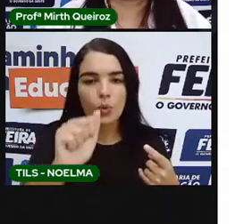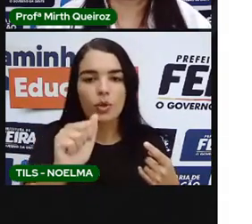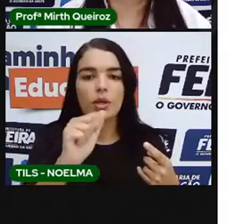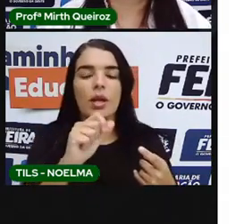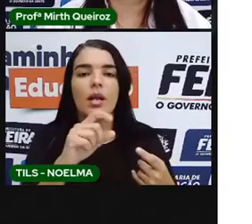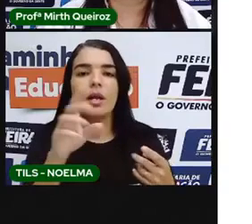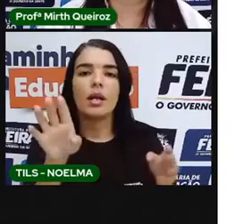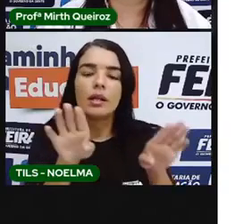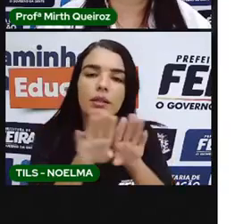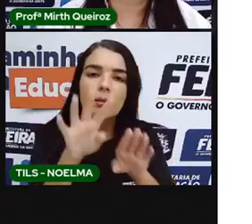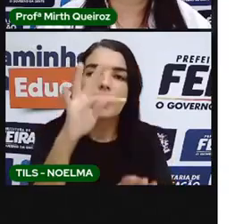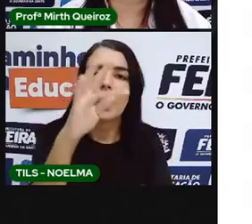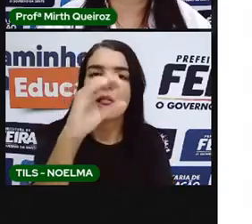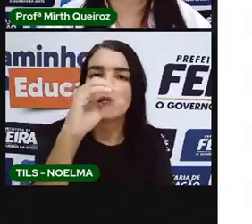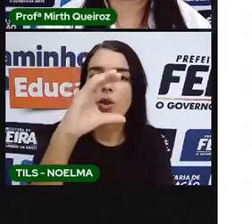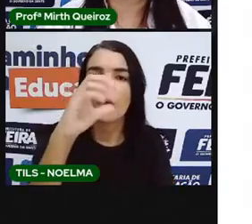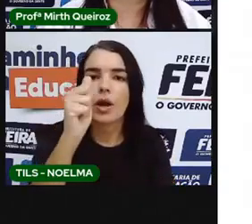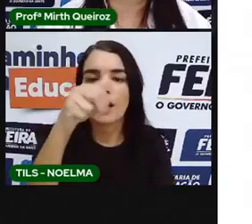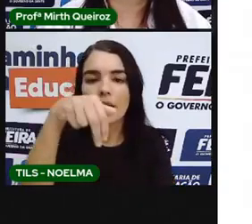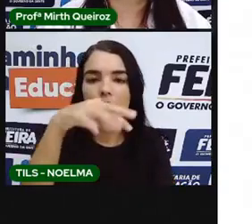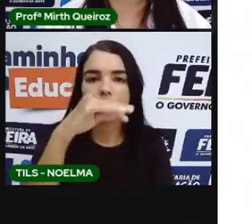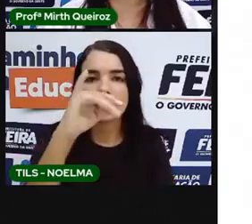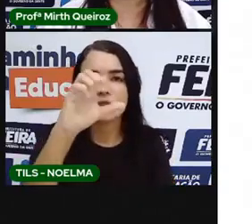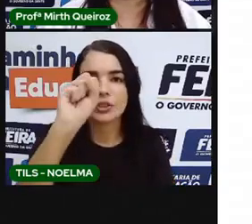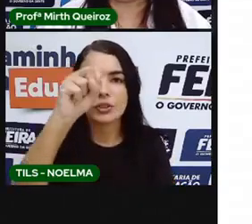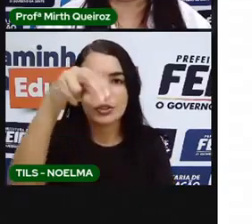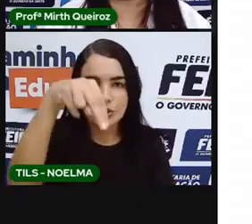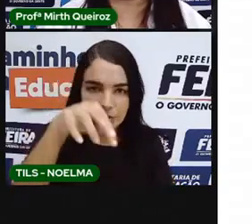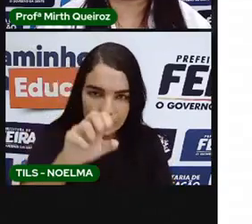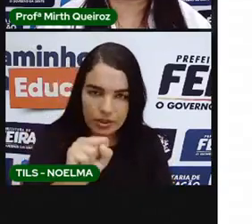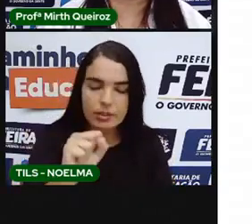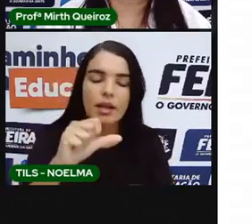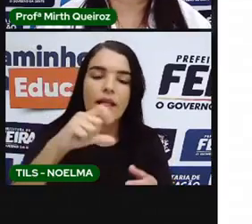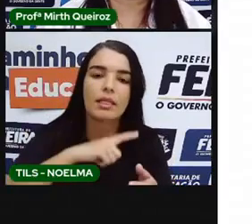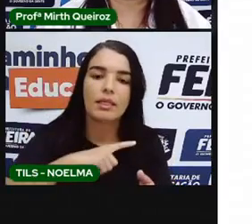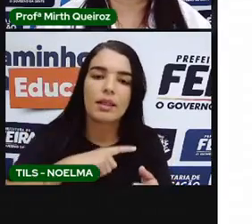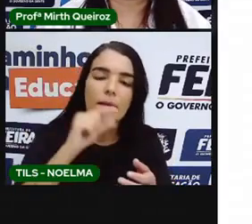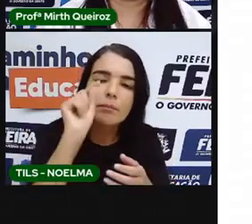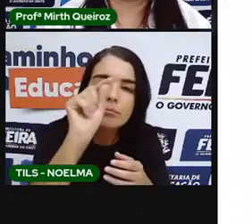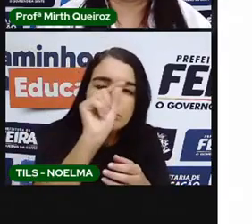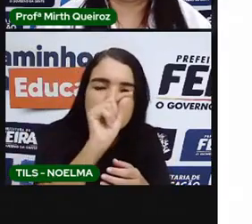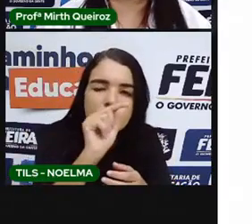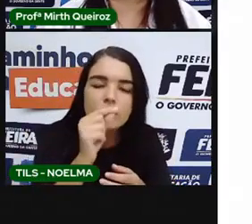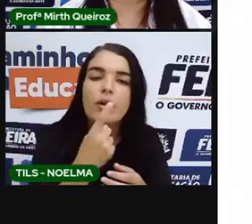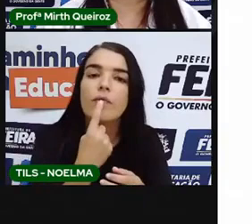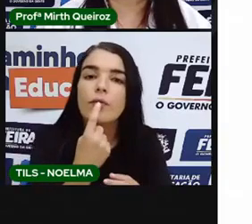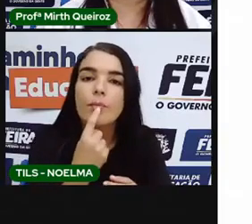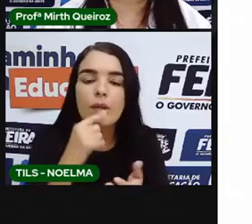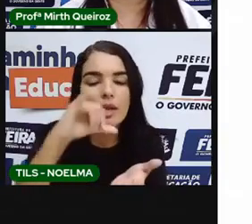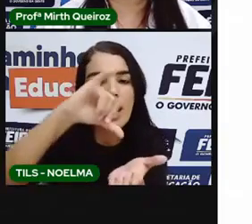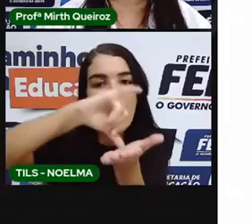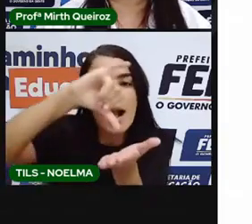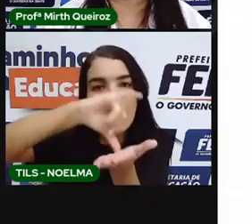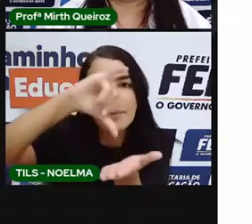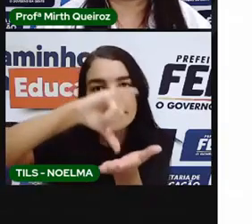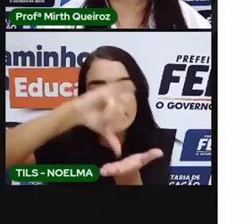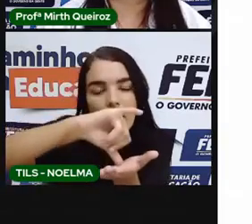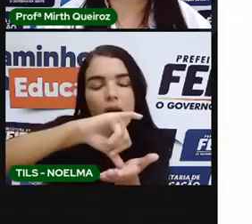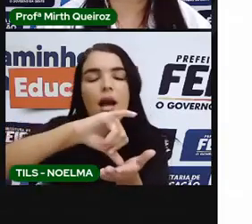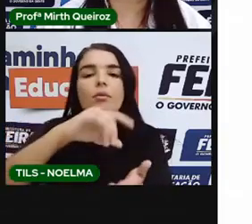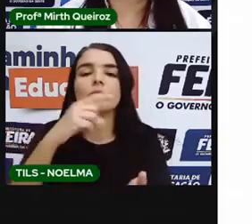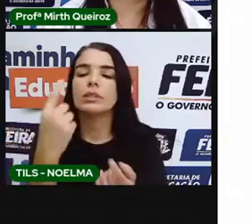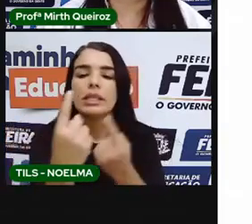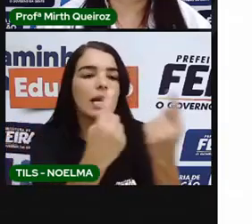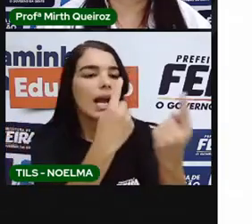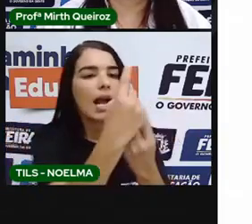vermelho. Esses nomes aí são das capitais desses estados. Logo, a capital de Amazonas, Manaus,